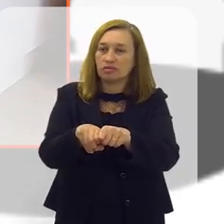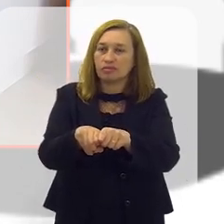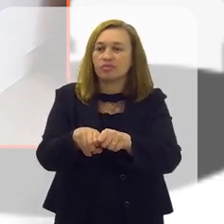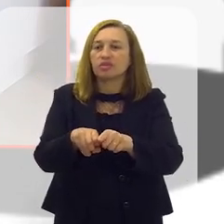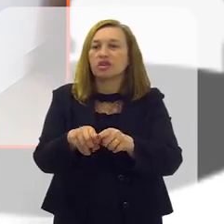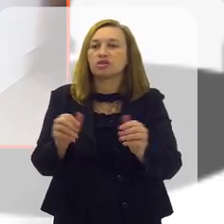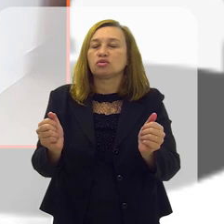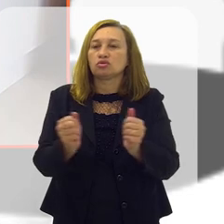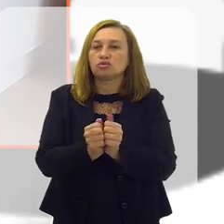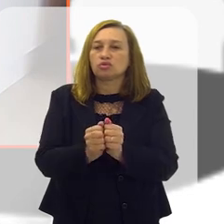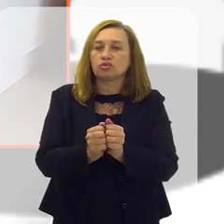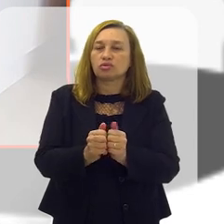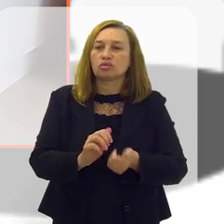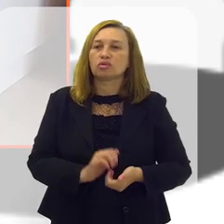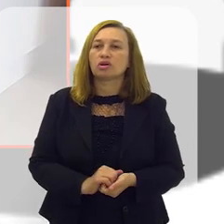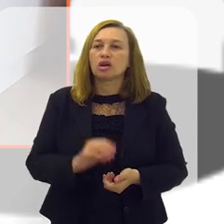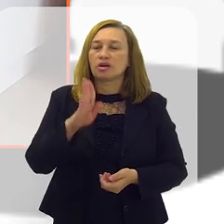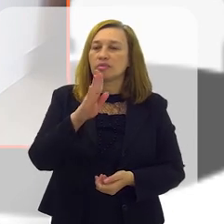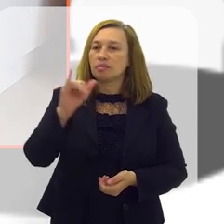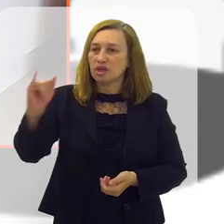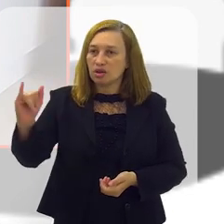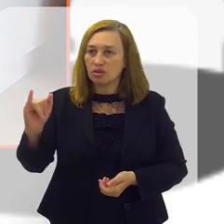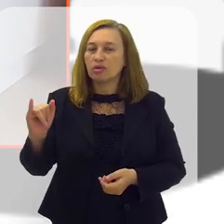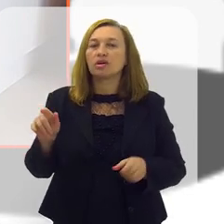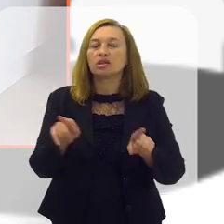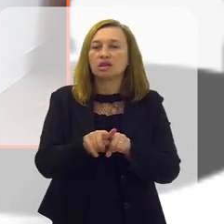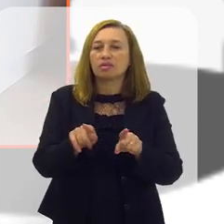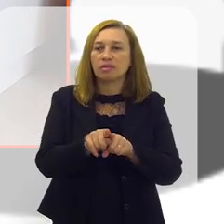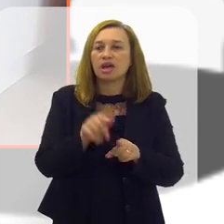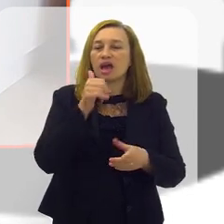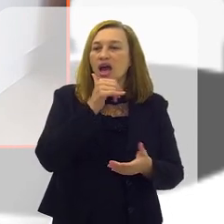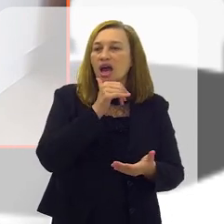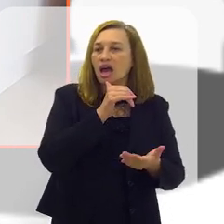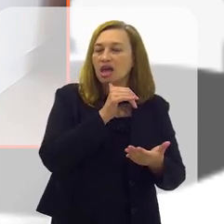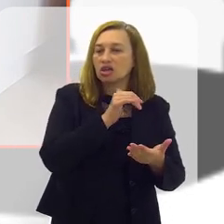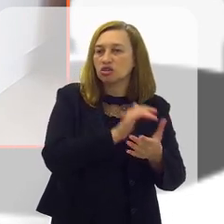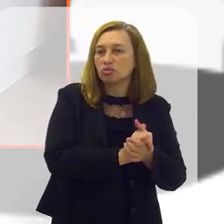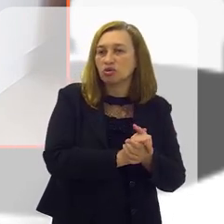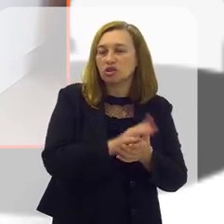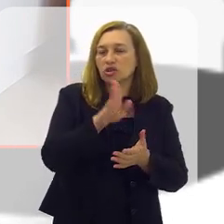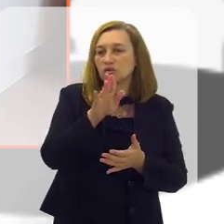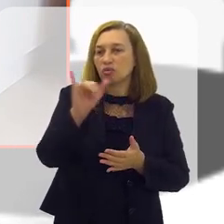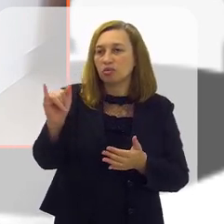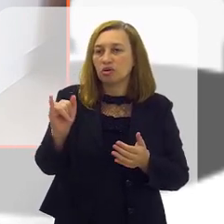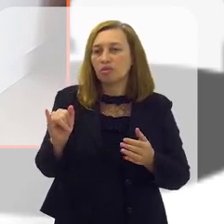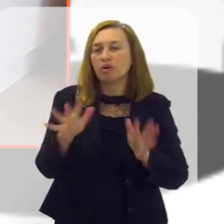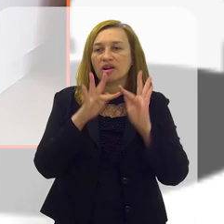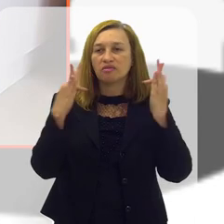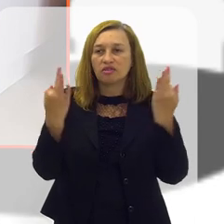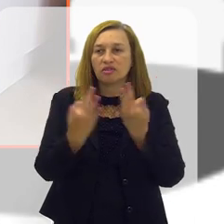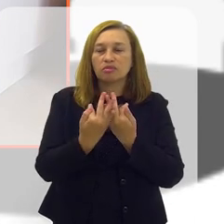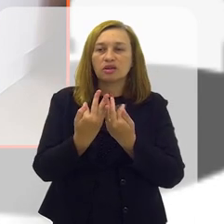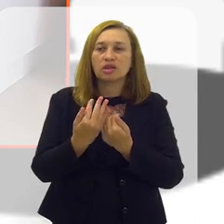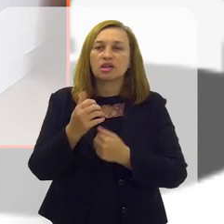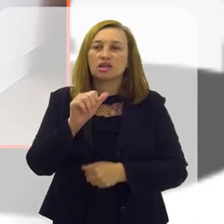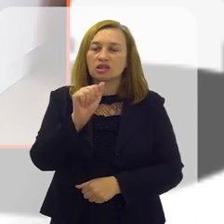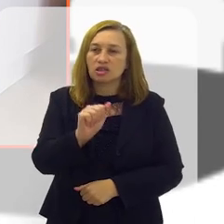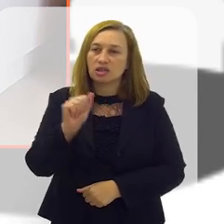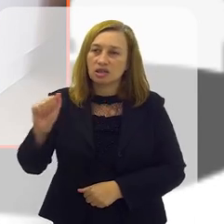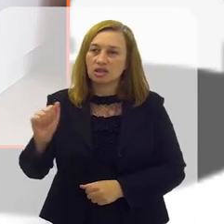a esposa do Bill lá, para familiares de alcoólicos, que é